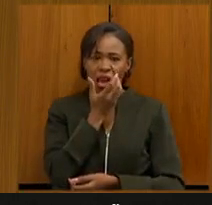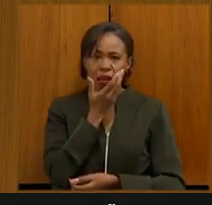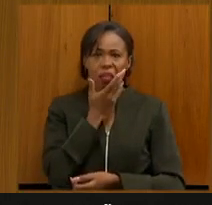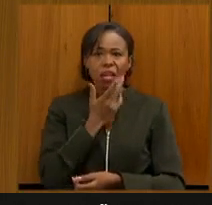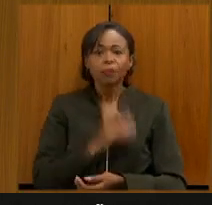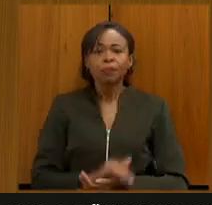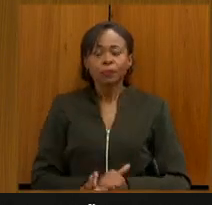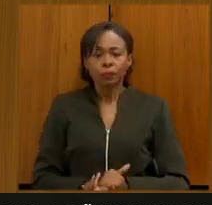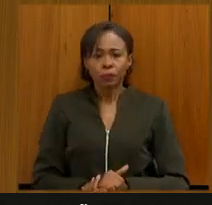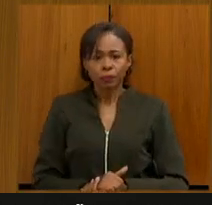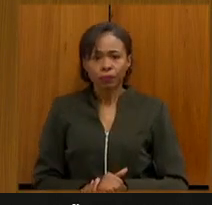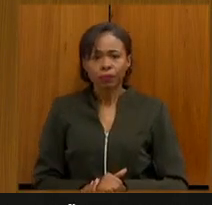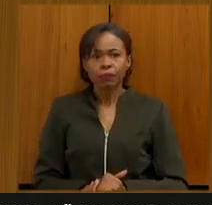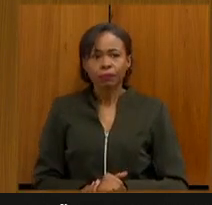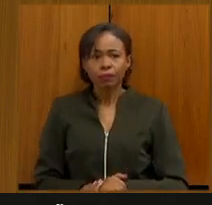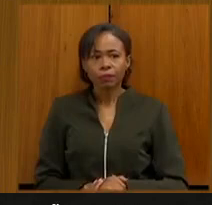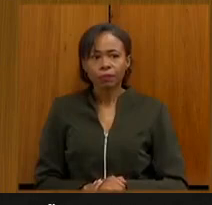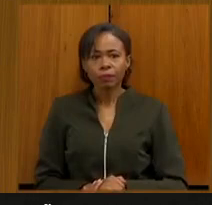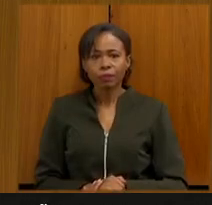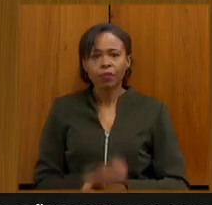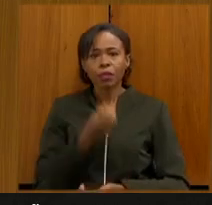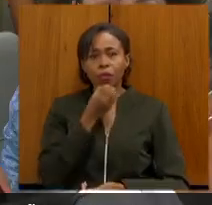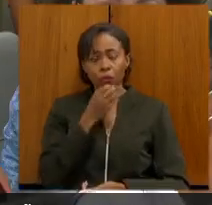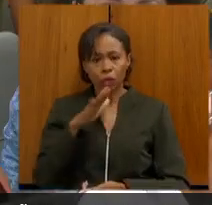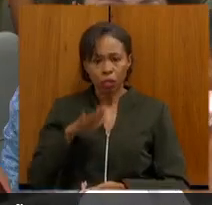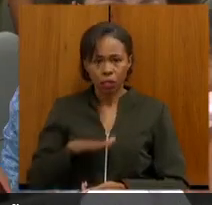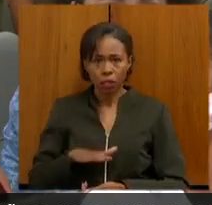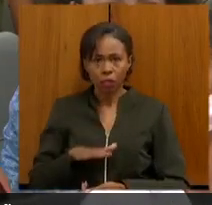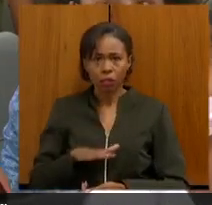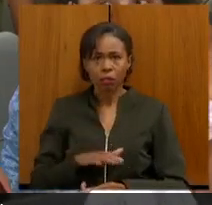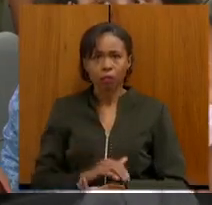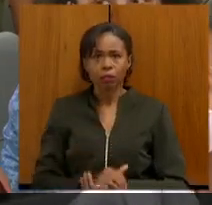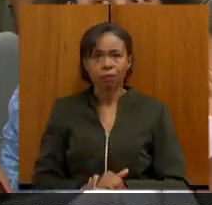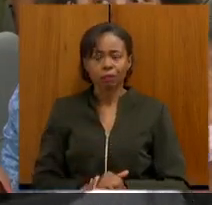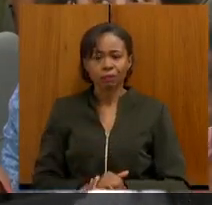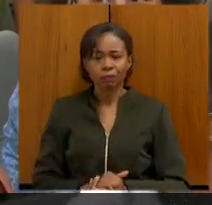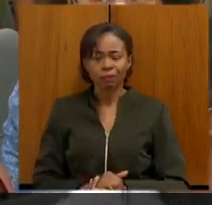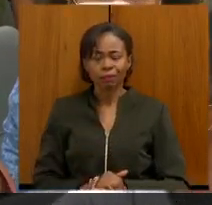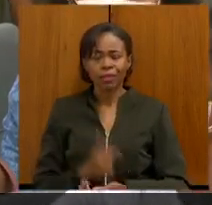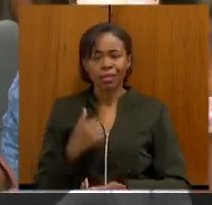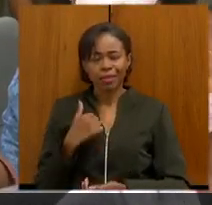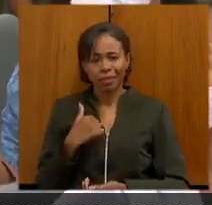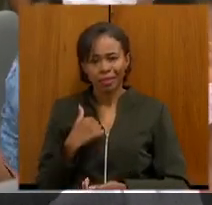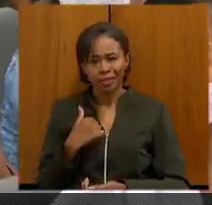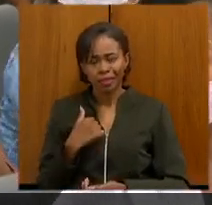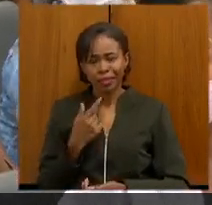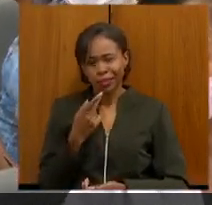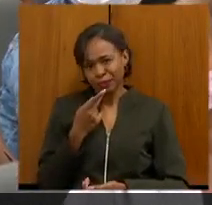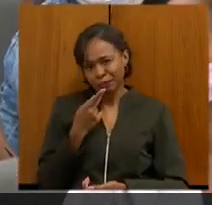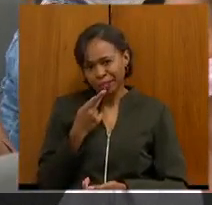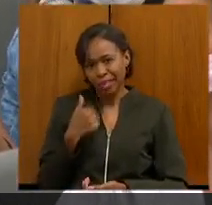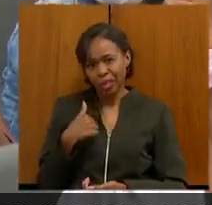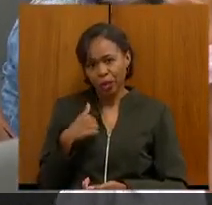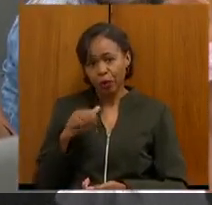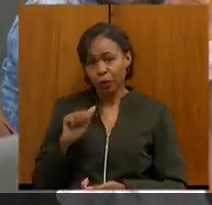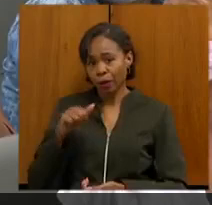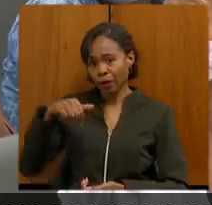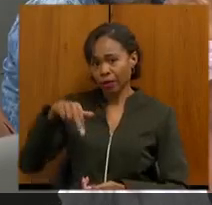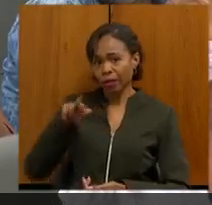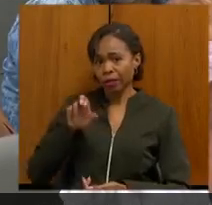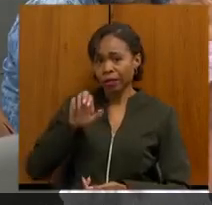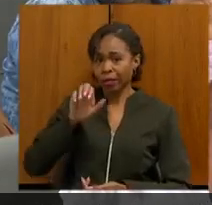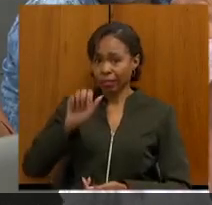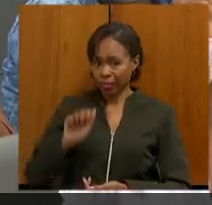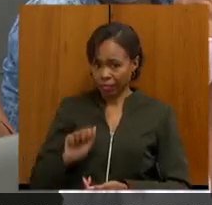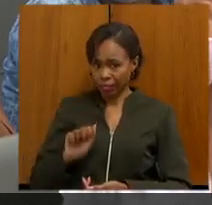E aí Oi boa tarde eu gostaria de dar uma palavrinha meu nome é Andréia